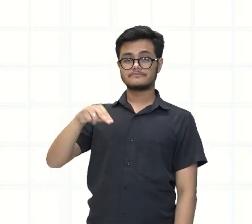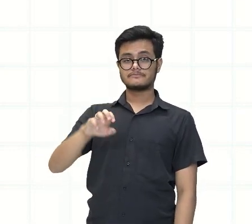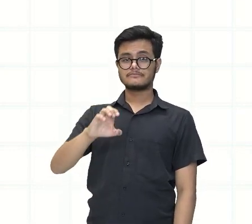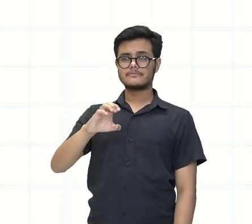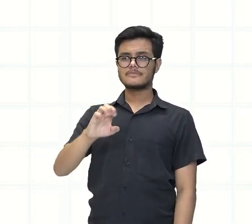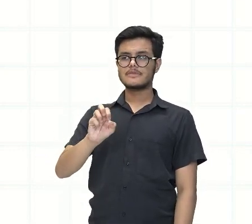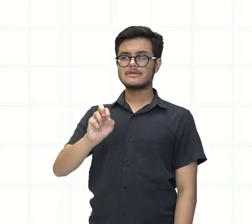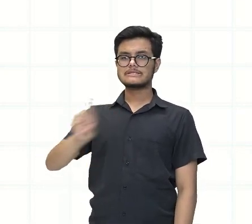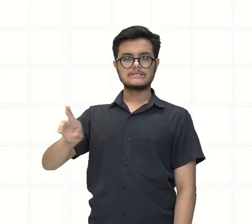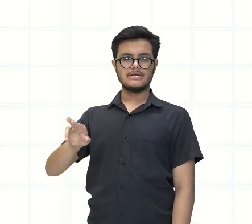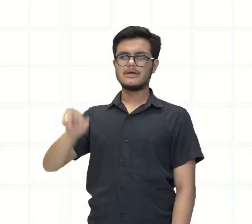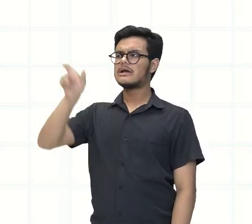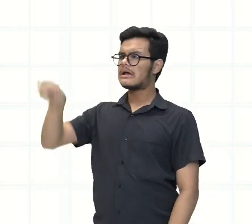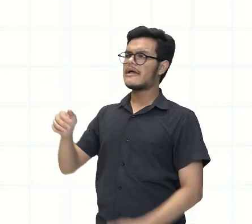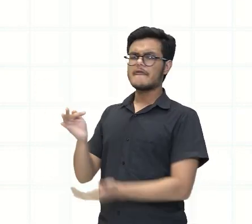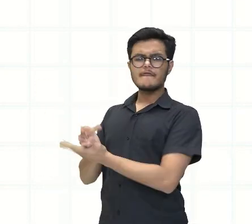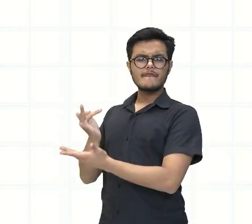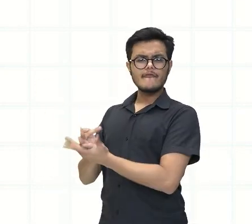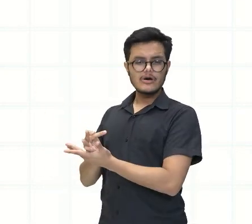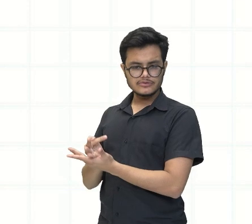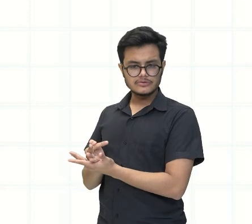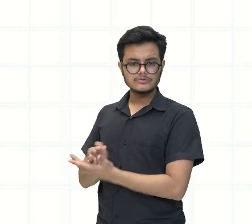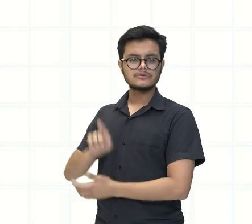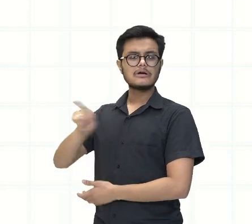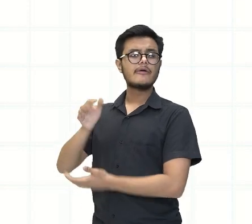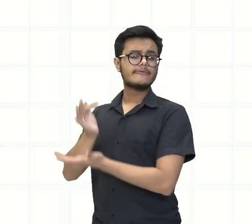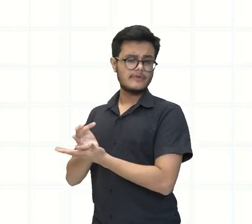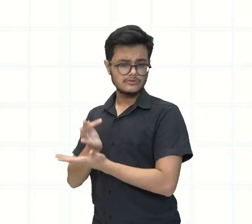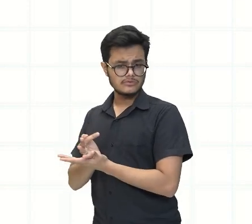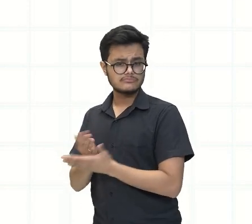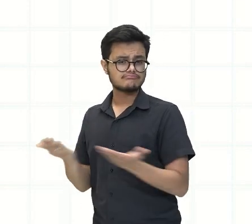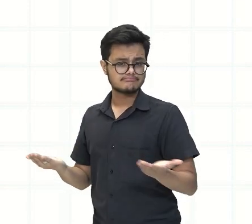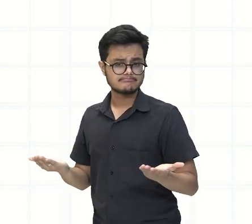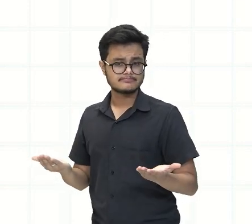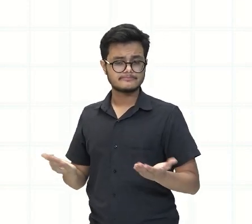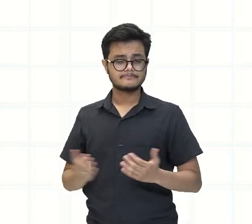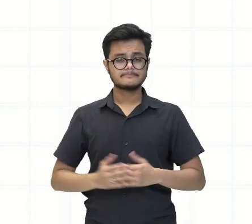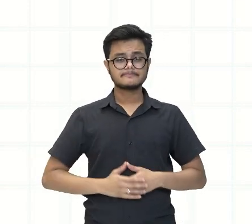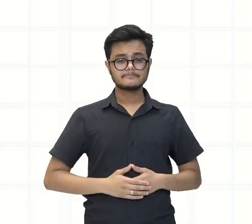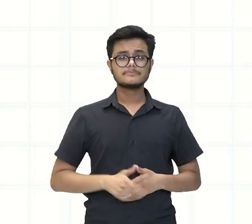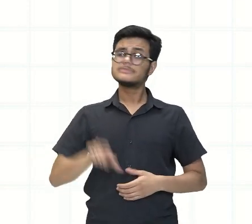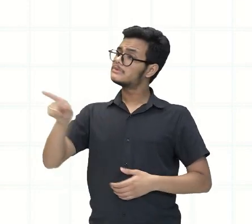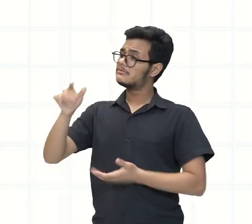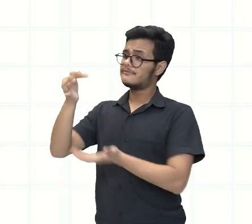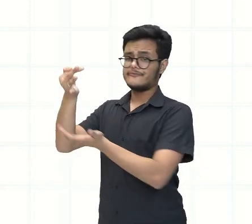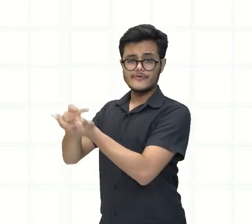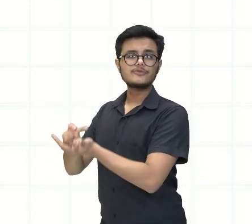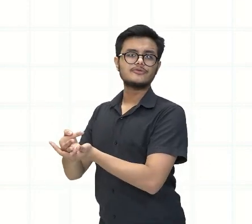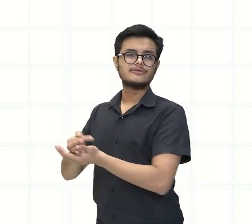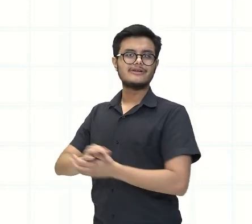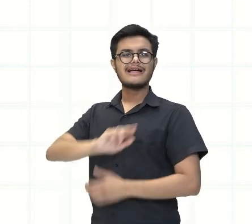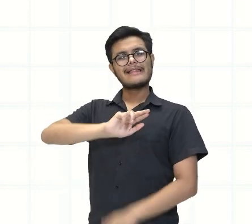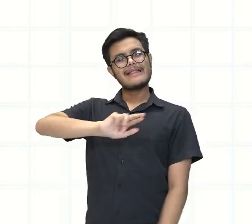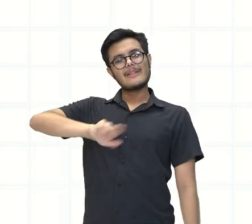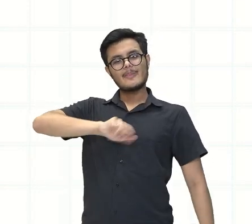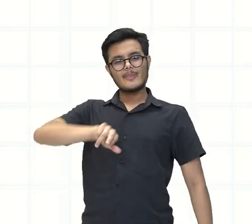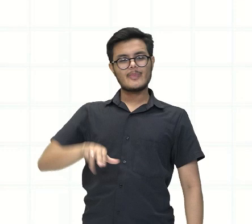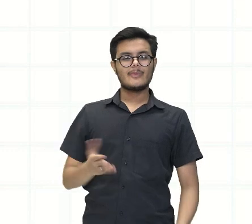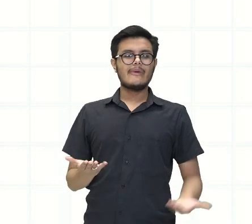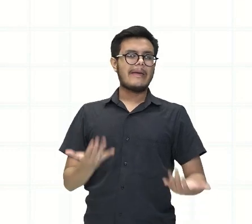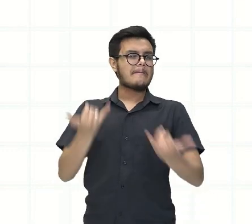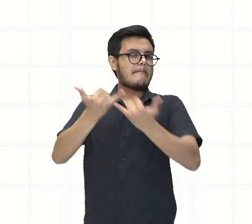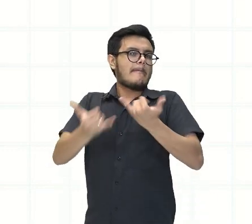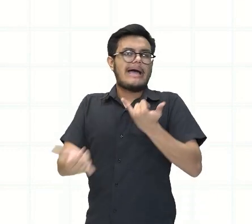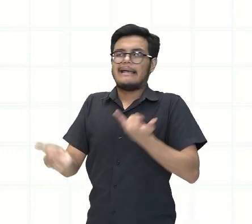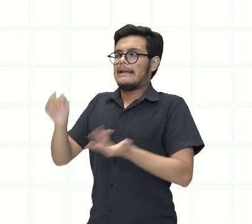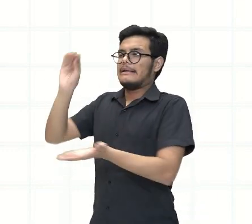faltou. Aqui, o que é mais importante é a ação do João faltar, né? Então, de fato, não vai aí ser verbo